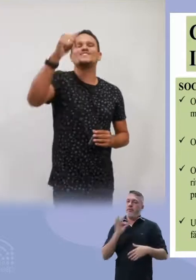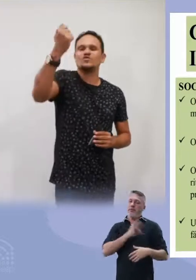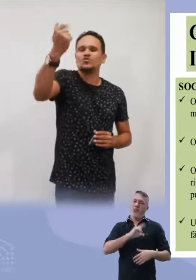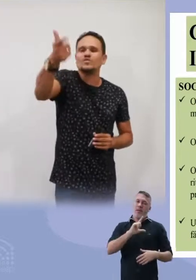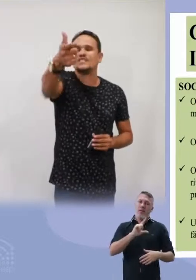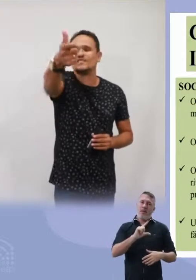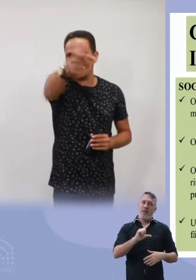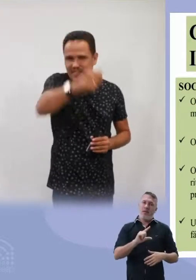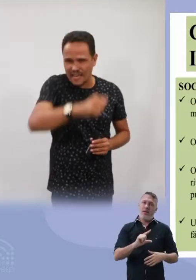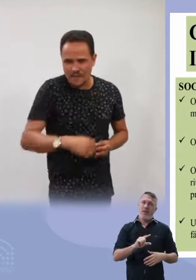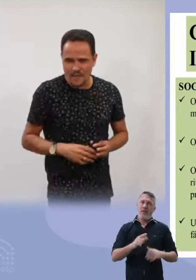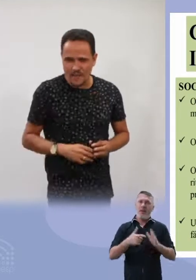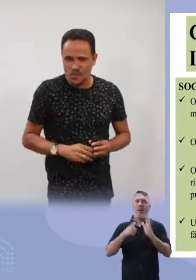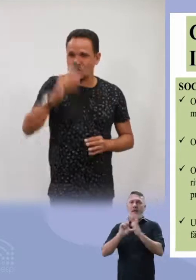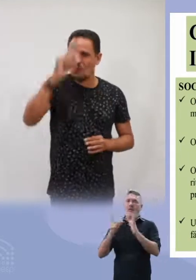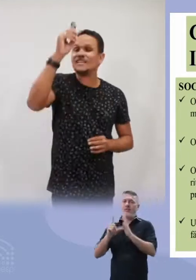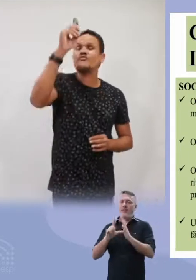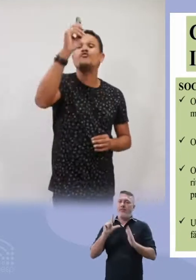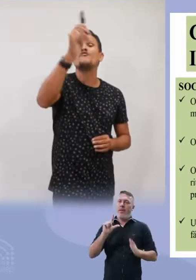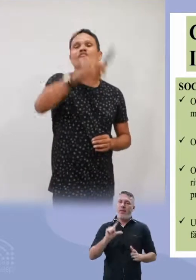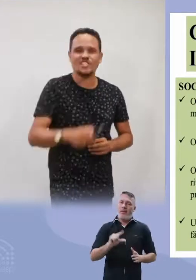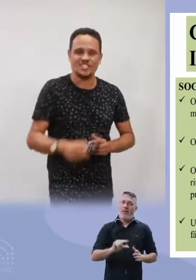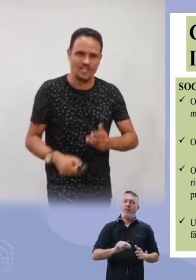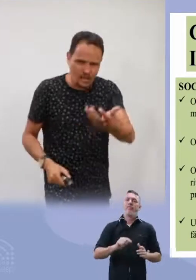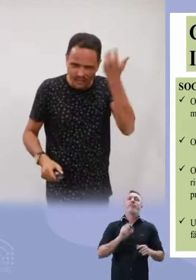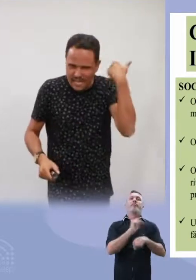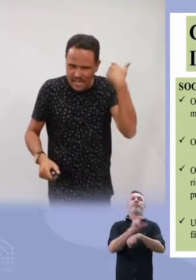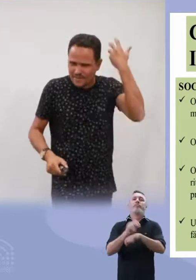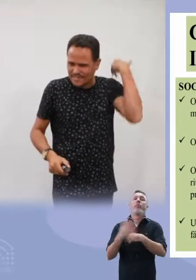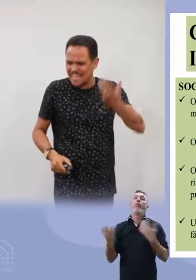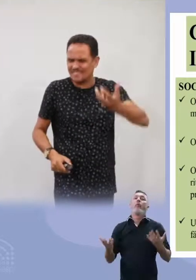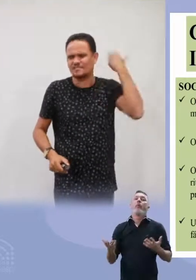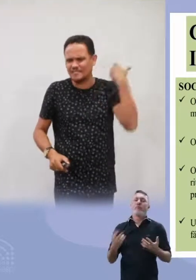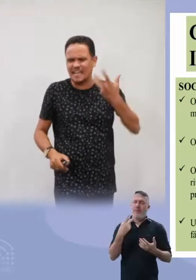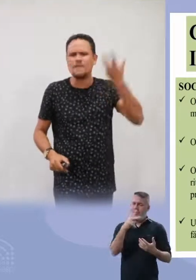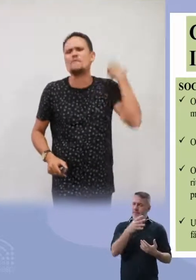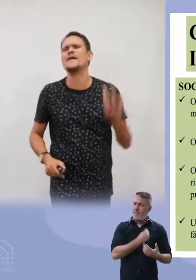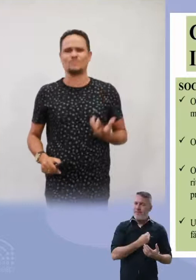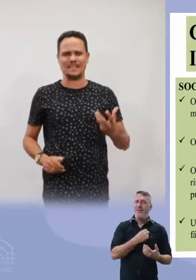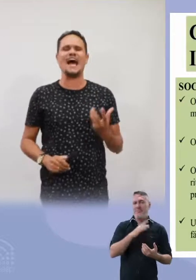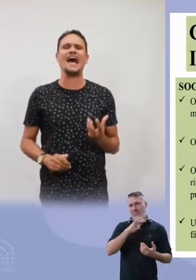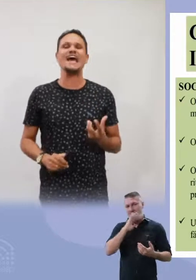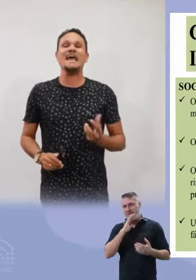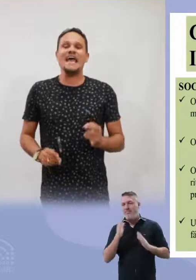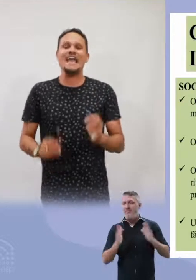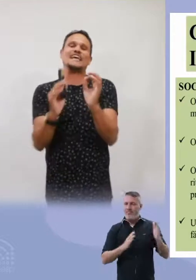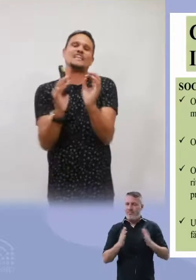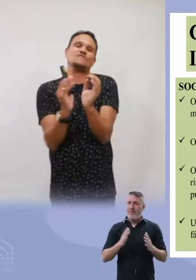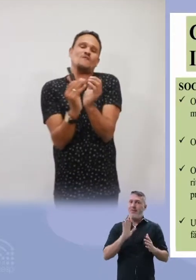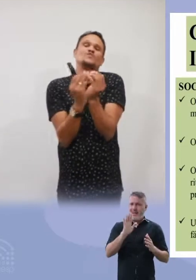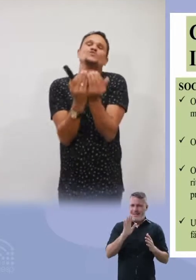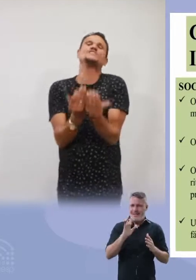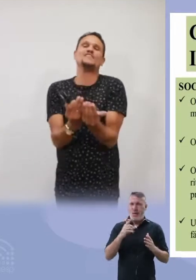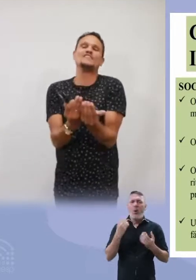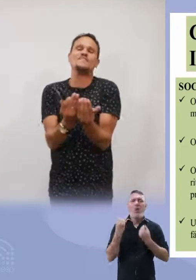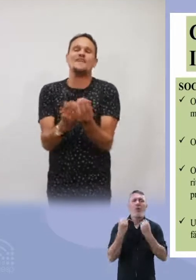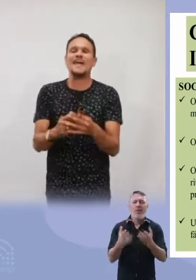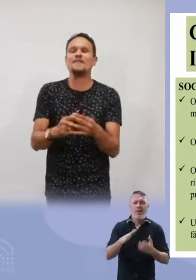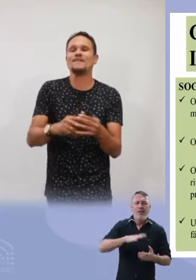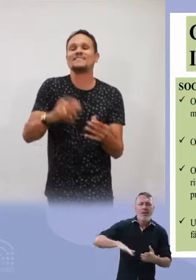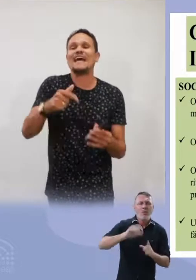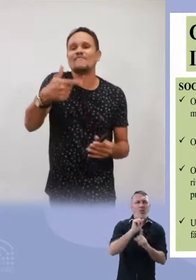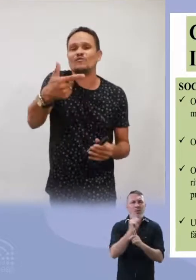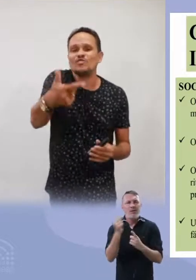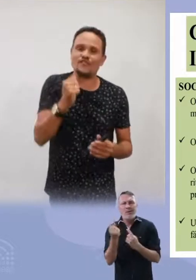uma discursiva que teve no vestibular da FUVEST, há um tempo atrás, um tempo mesmo, tá? Em que uma discursiva,